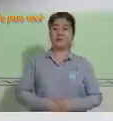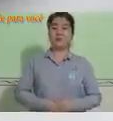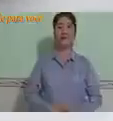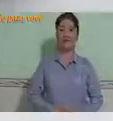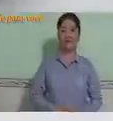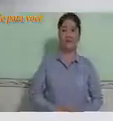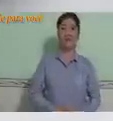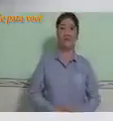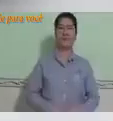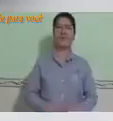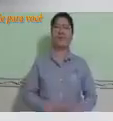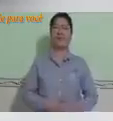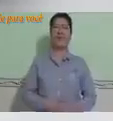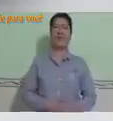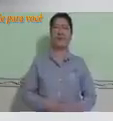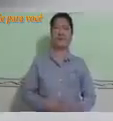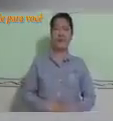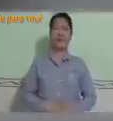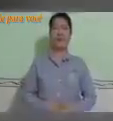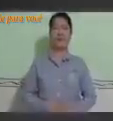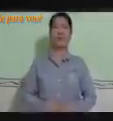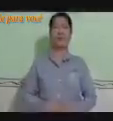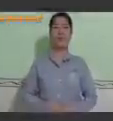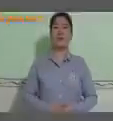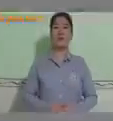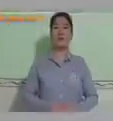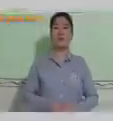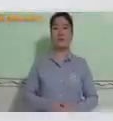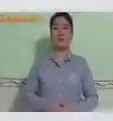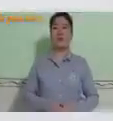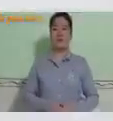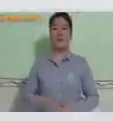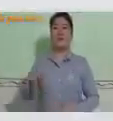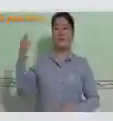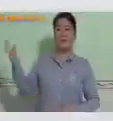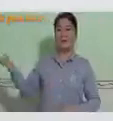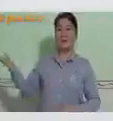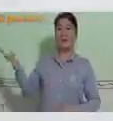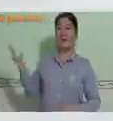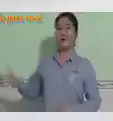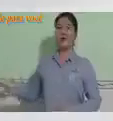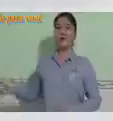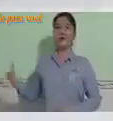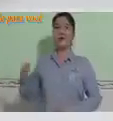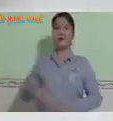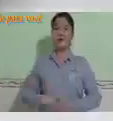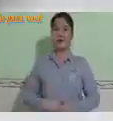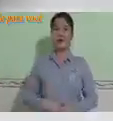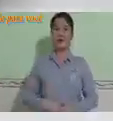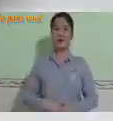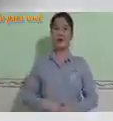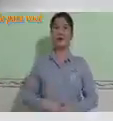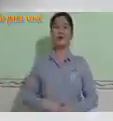TRATAMNTOPARASTAS e acento agudo NDROME não é capaz de curar a doença, mas pode trazer alívio dos sintomas,